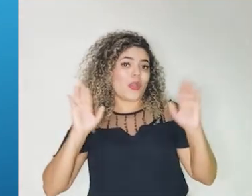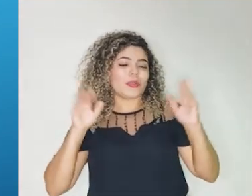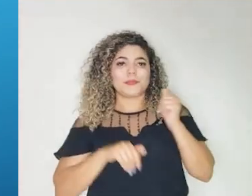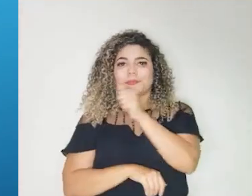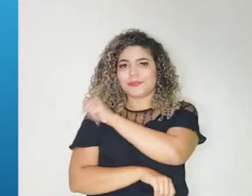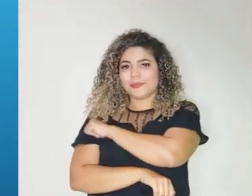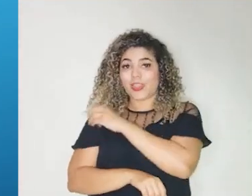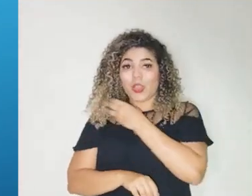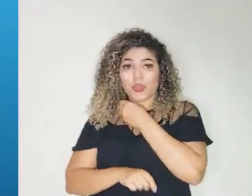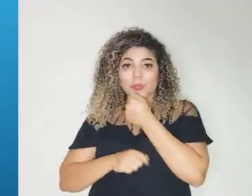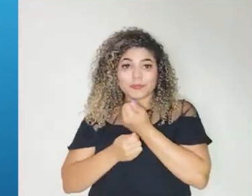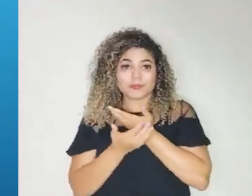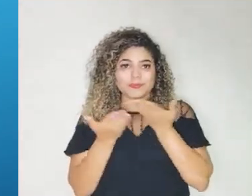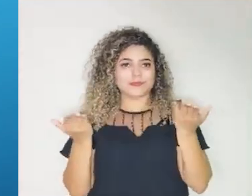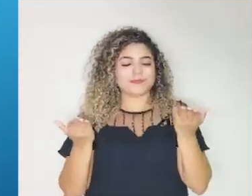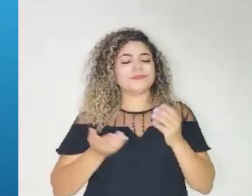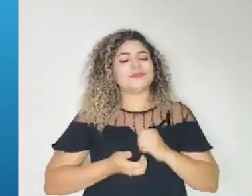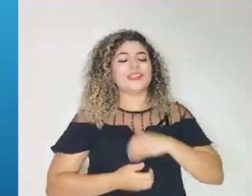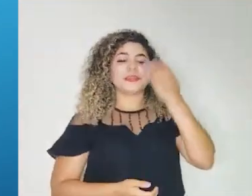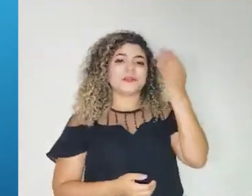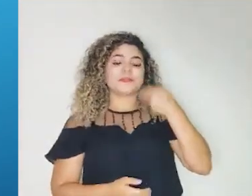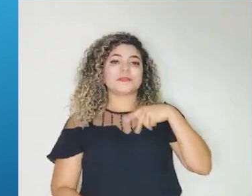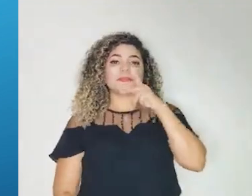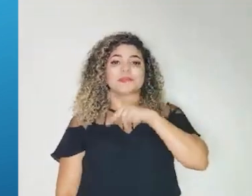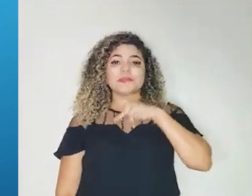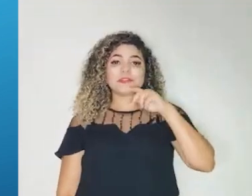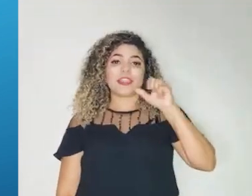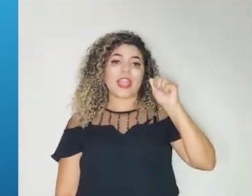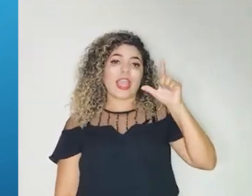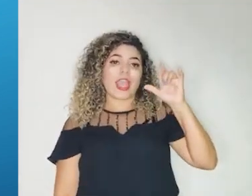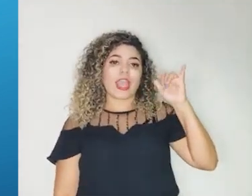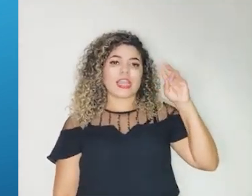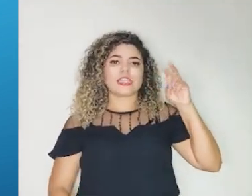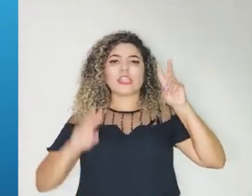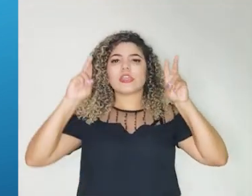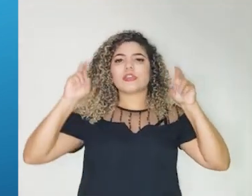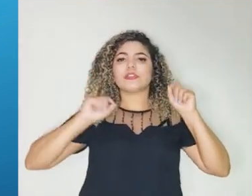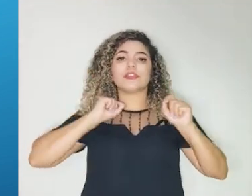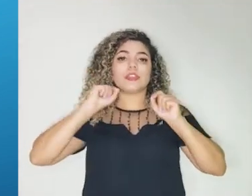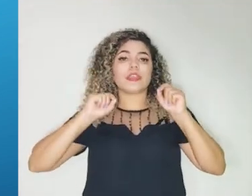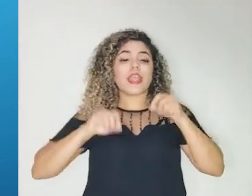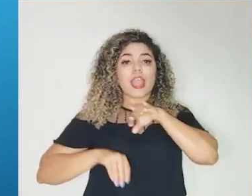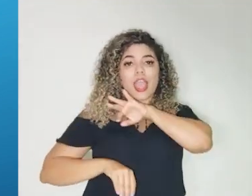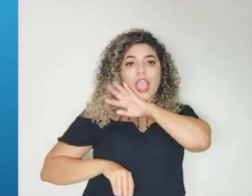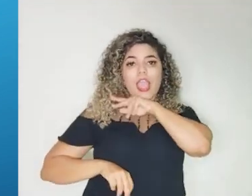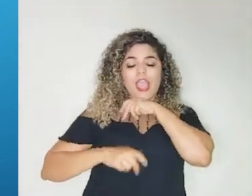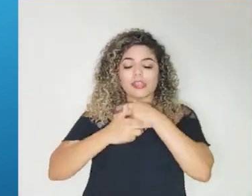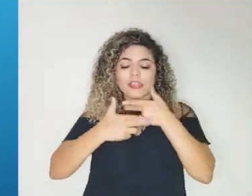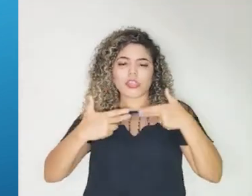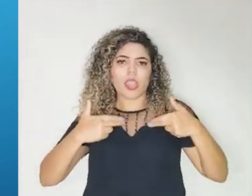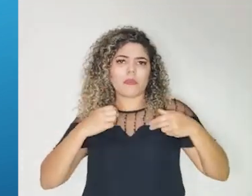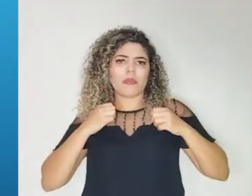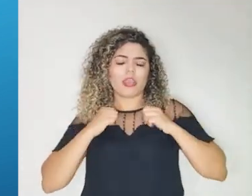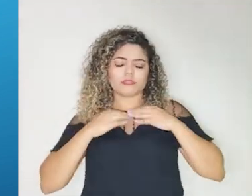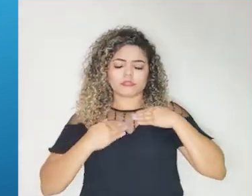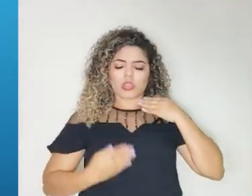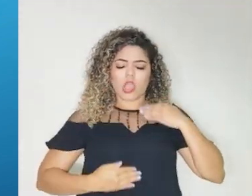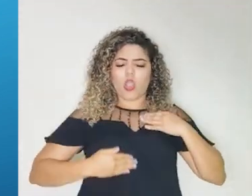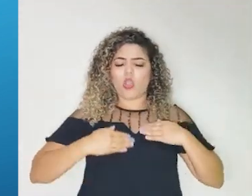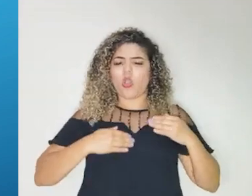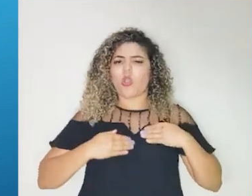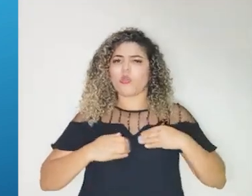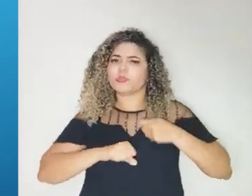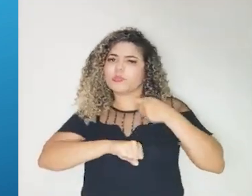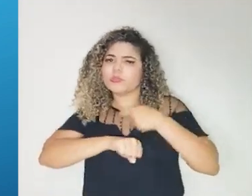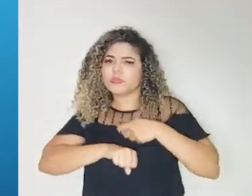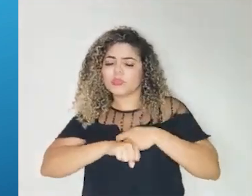Olá, alunos! Tudo bem com vocês? Eu sou a professora Aline e o tema da nossa aula de hoje é artrópodes. Vamos